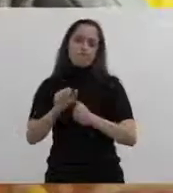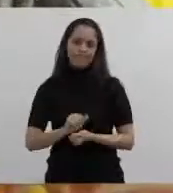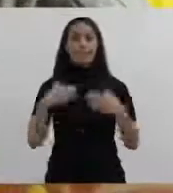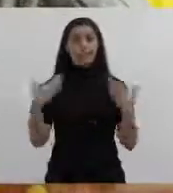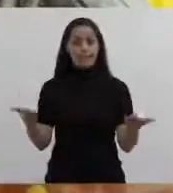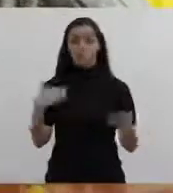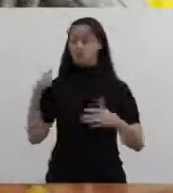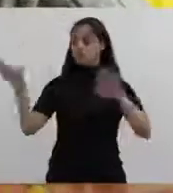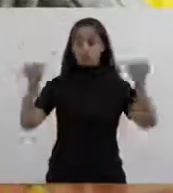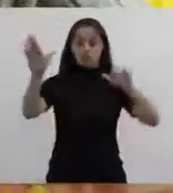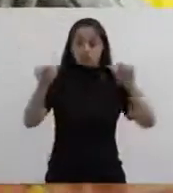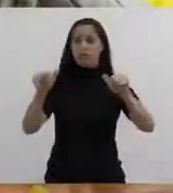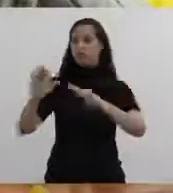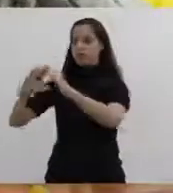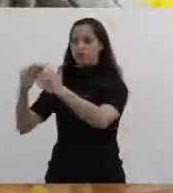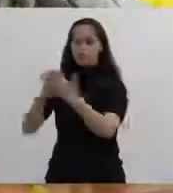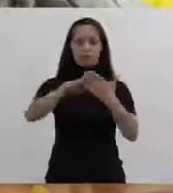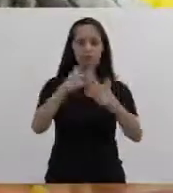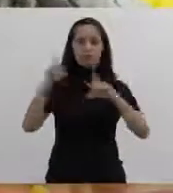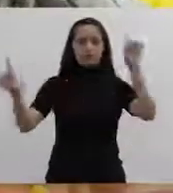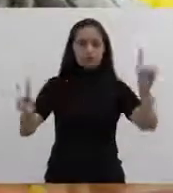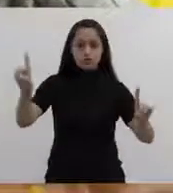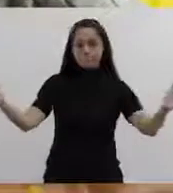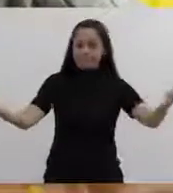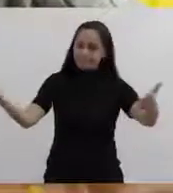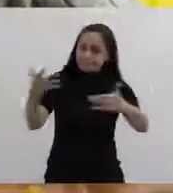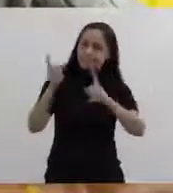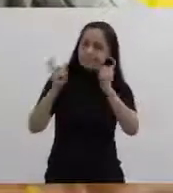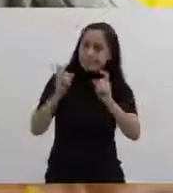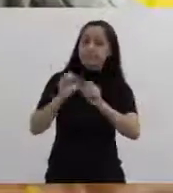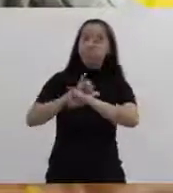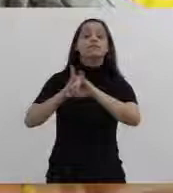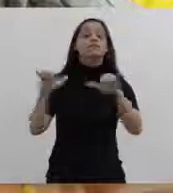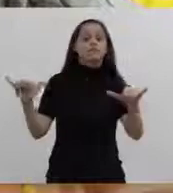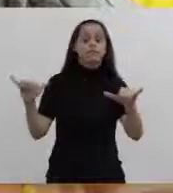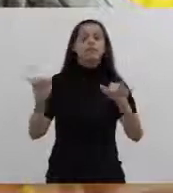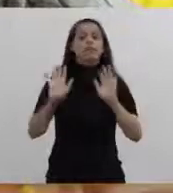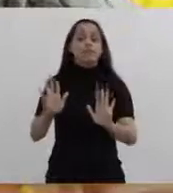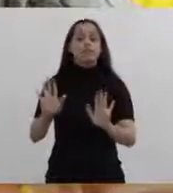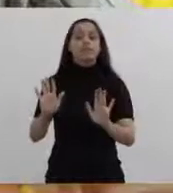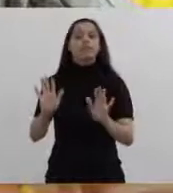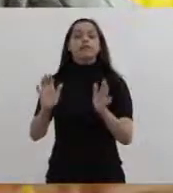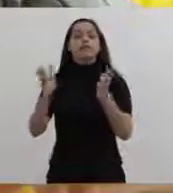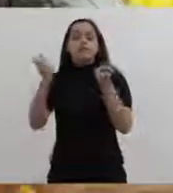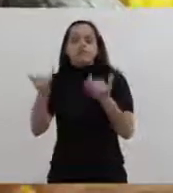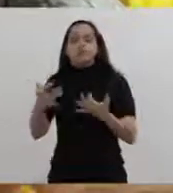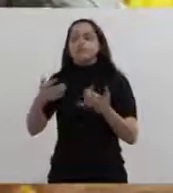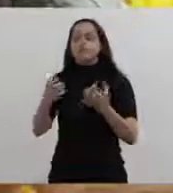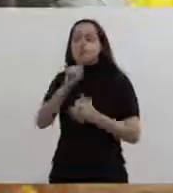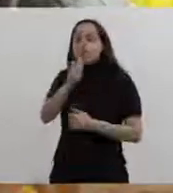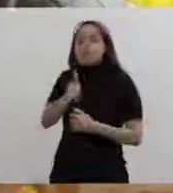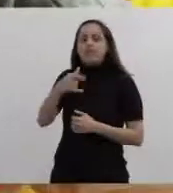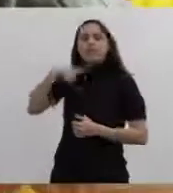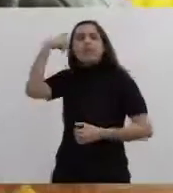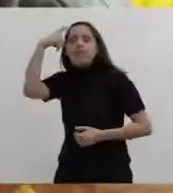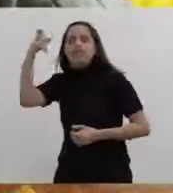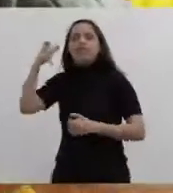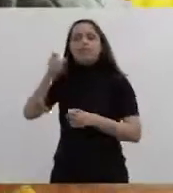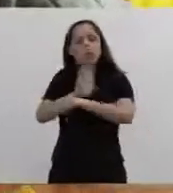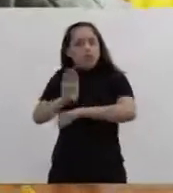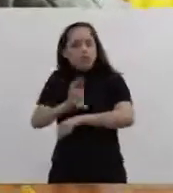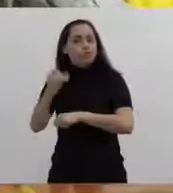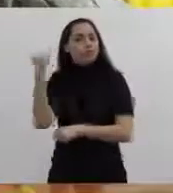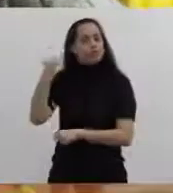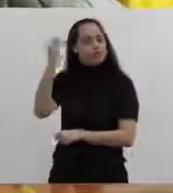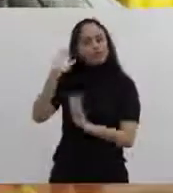Silvana. Então, eu me encontrei com todos os diretores da região. Contei minha ideia para eles, pois já tinha esse contato. Eu havia feito o